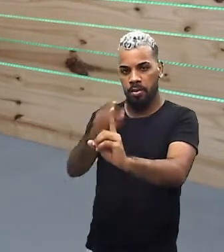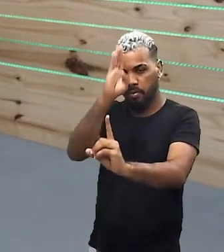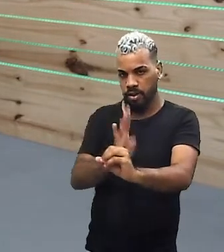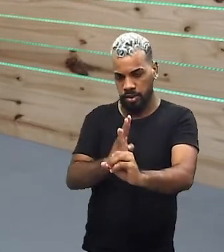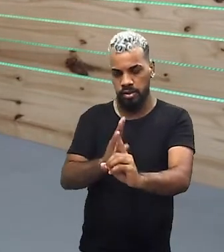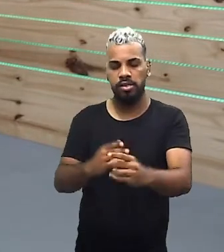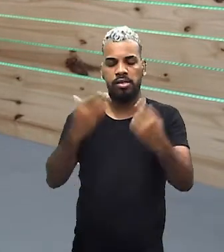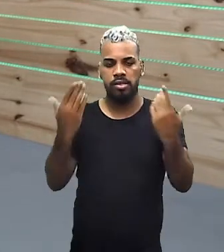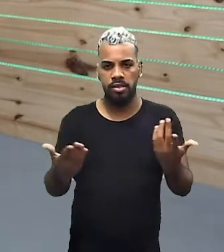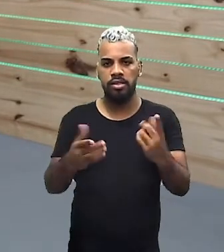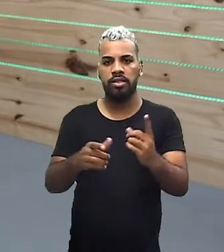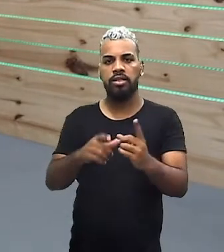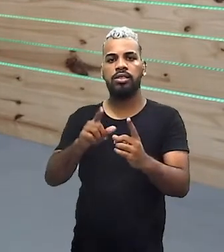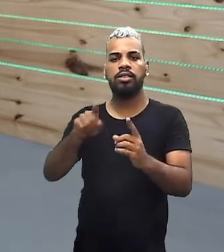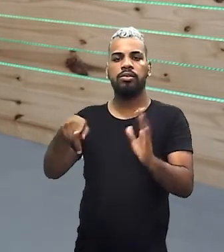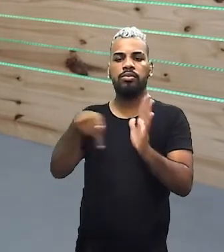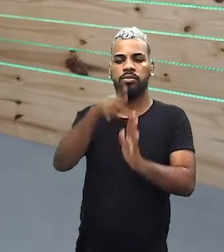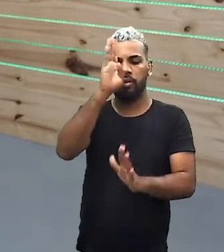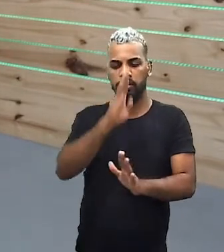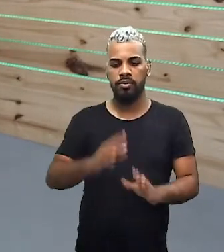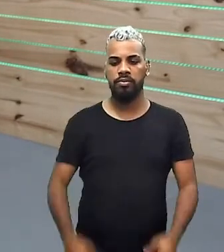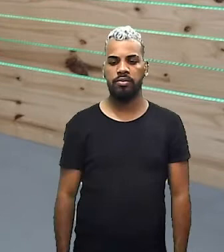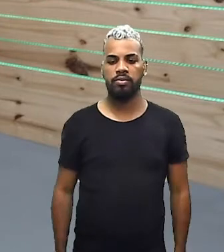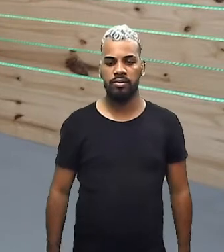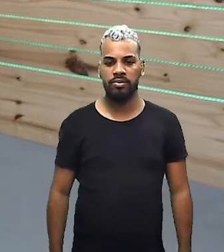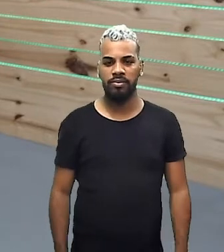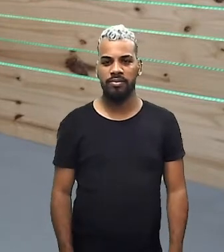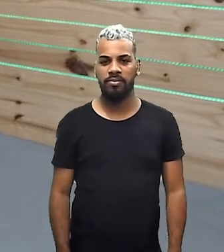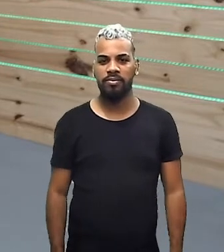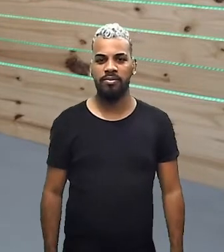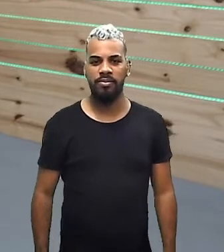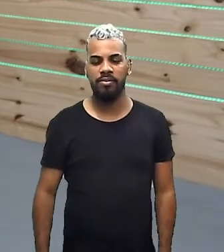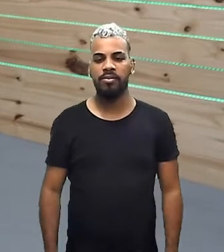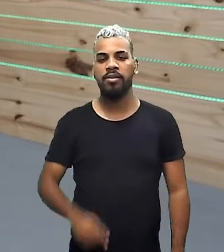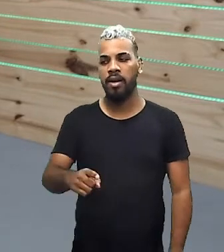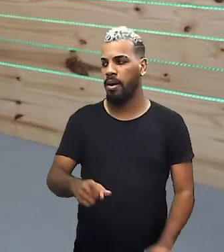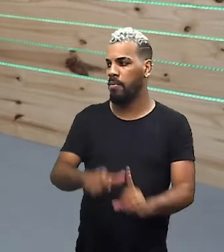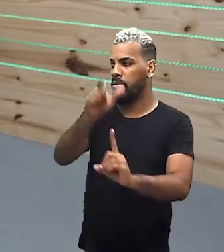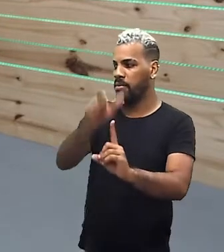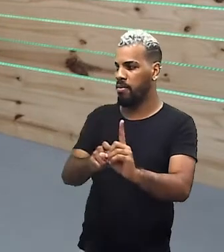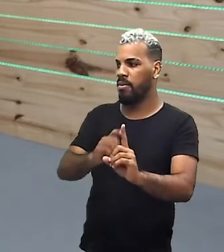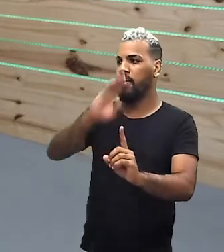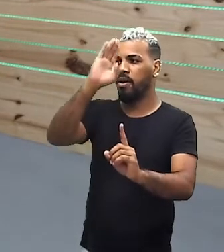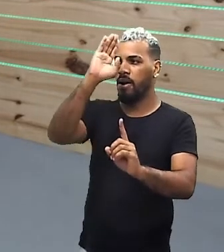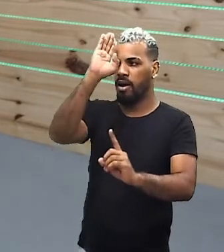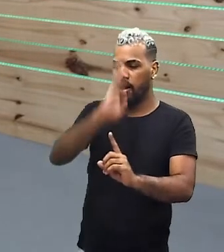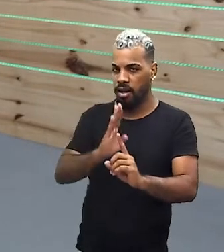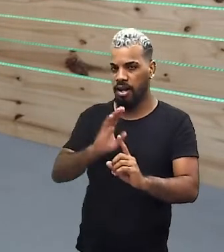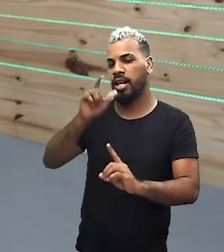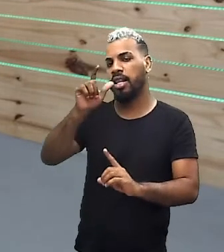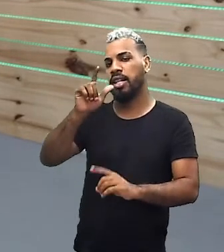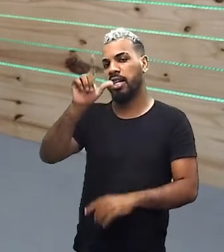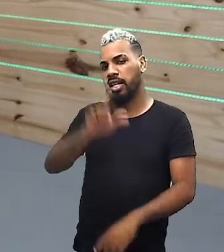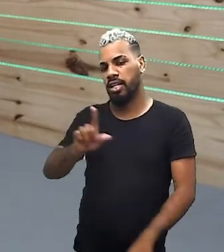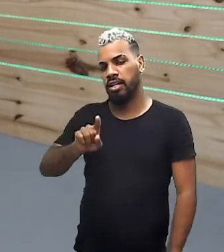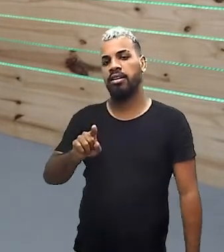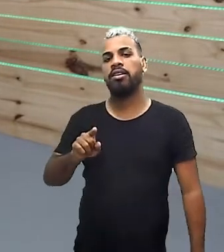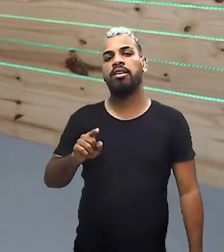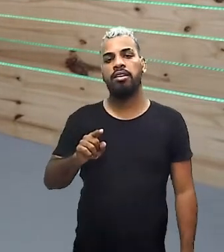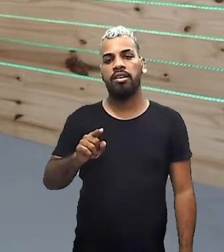brasileira, personagem tipicamente brasileiro. Então, é um dos primeiros personagens da literatura brasileira a ter essa